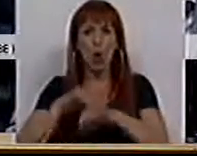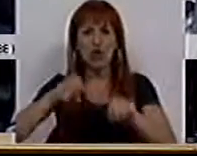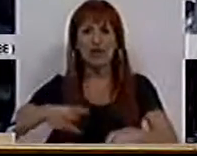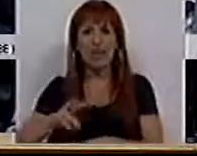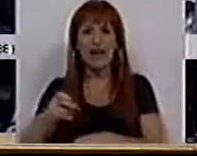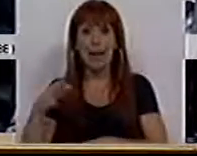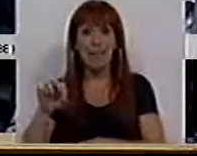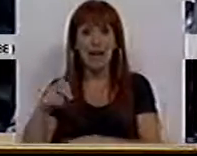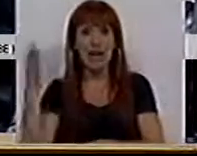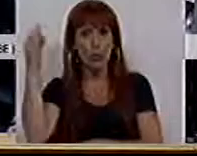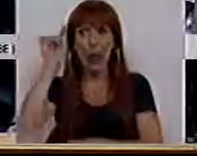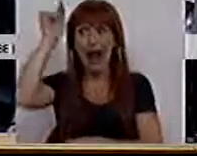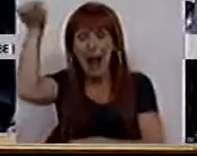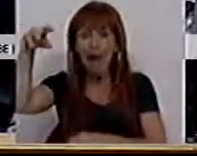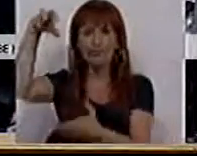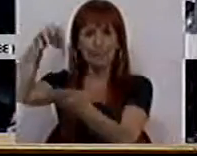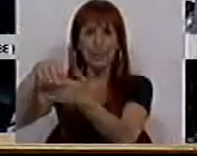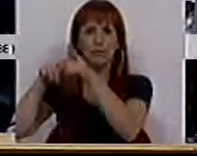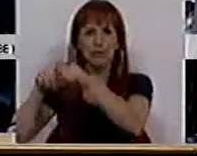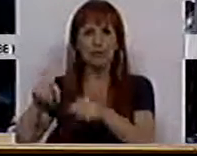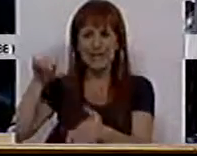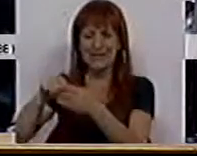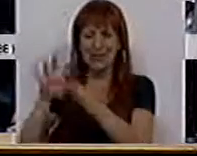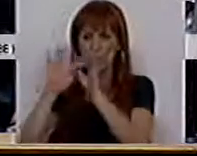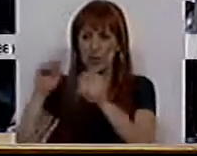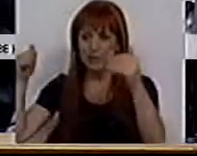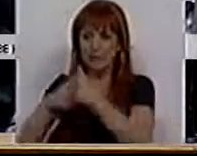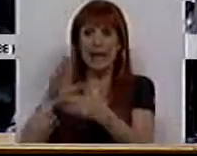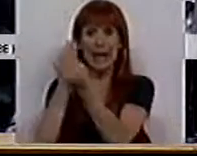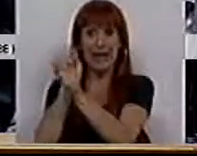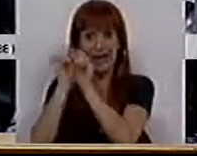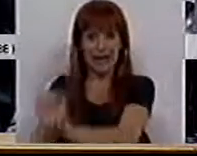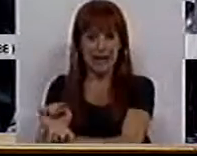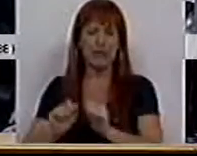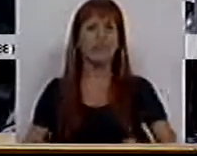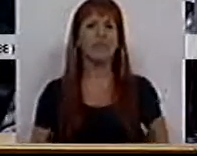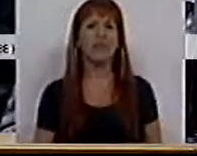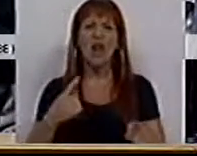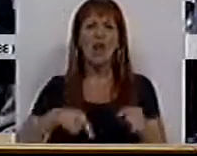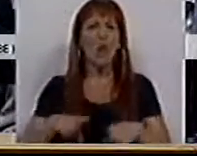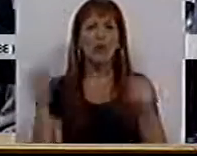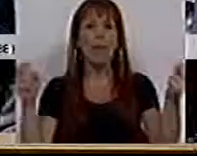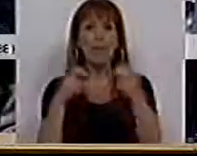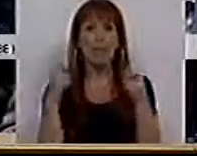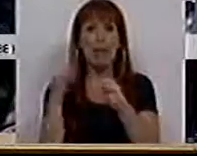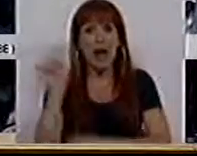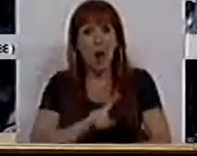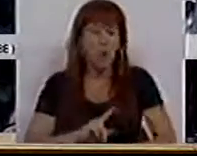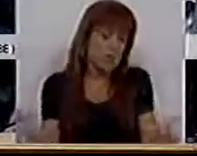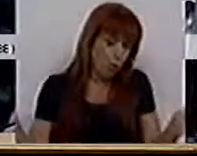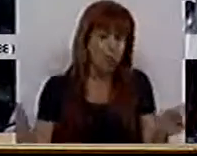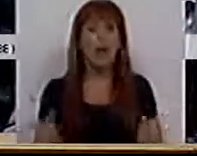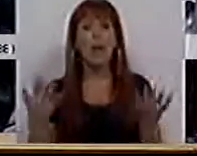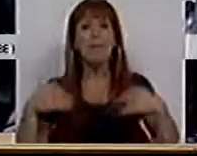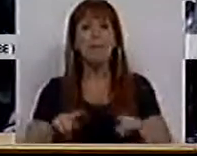Maria Pia no Porto para aí instalar um centro de cuidados paliativos pediátricos. Não resolverá o problema, certamente